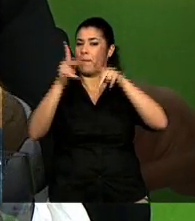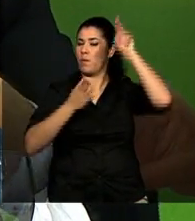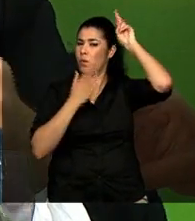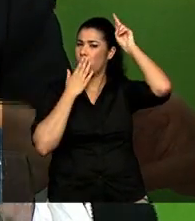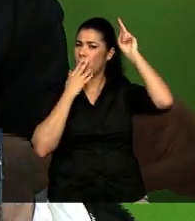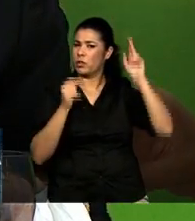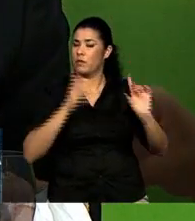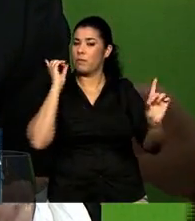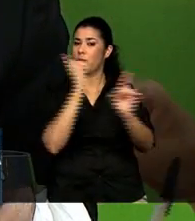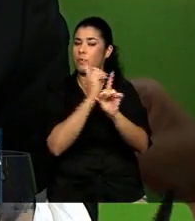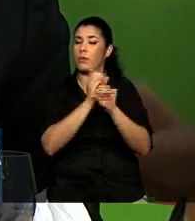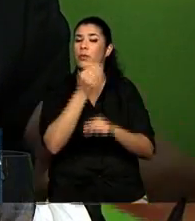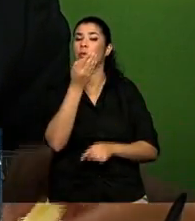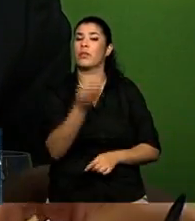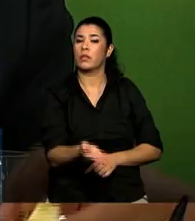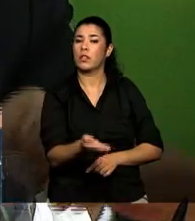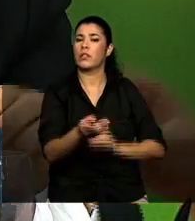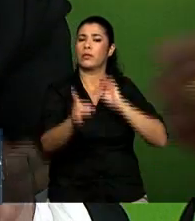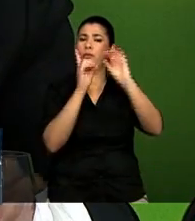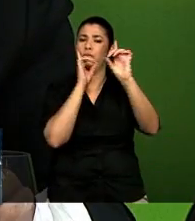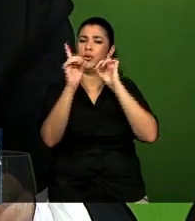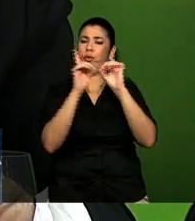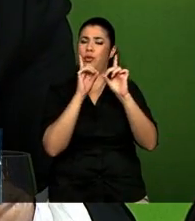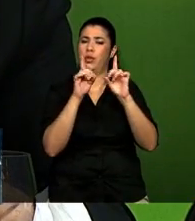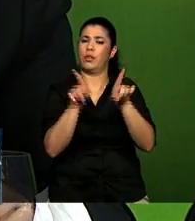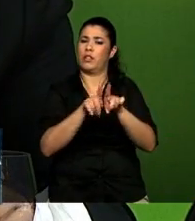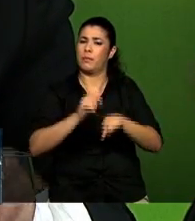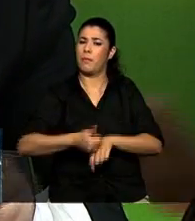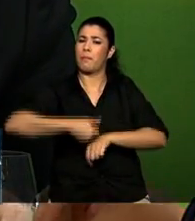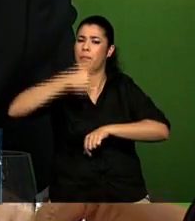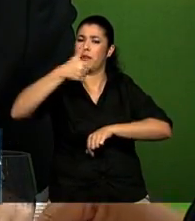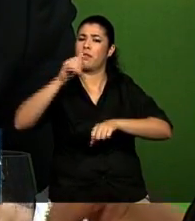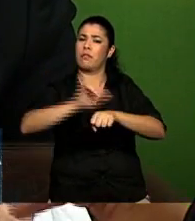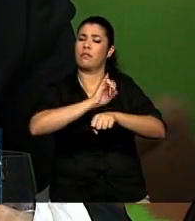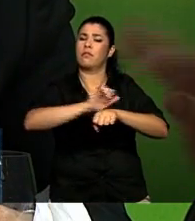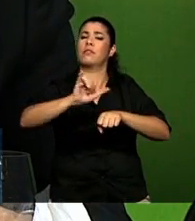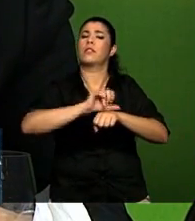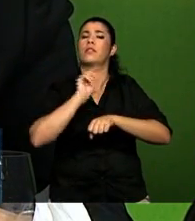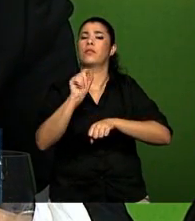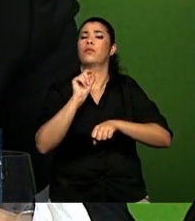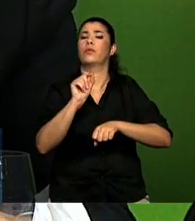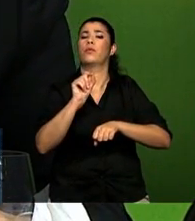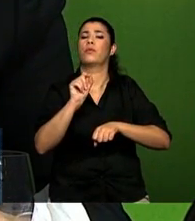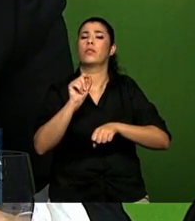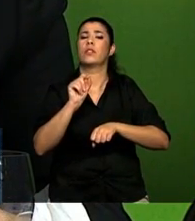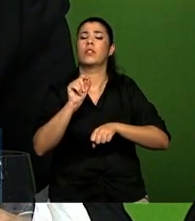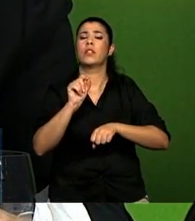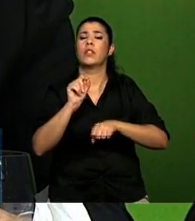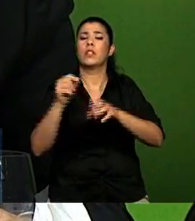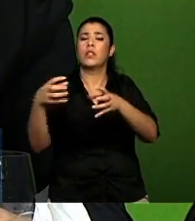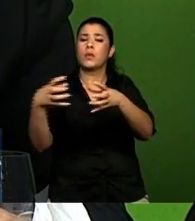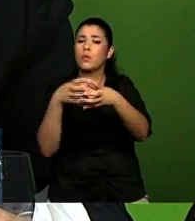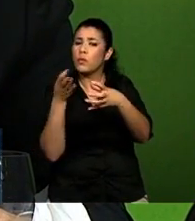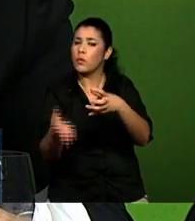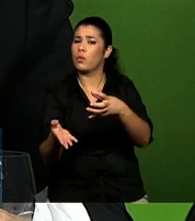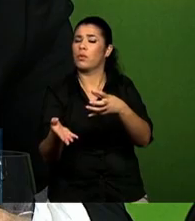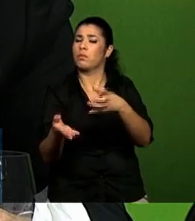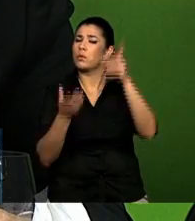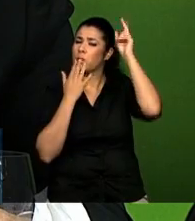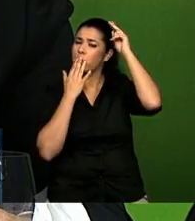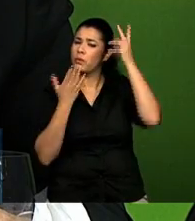espaço de de diálogo e de qualificação da nossa estratégia em relação e com os povos indios do